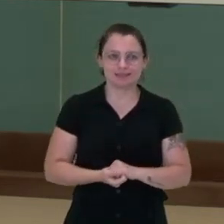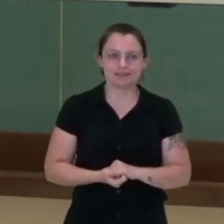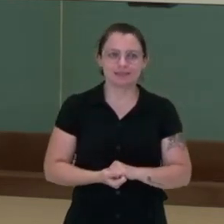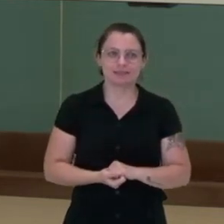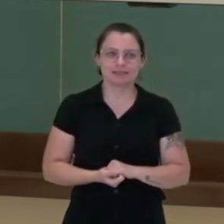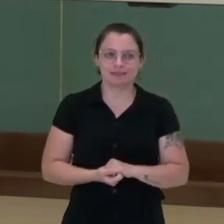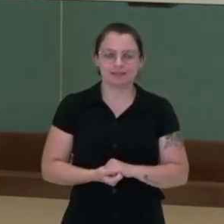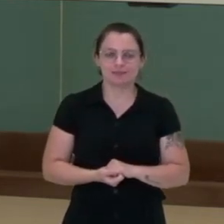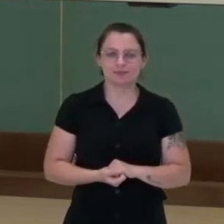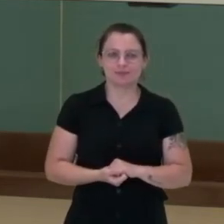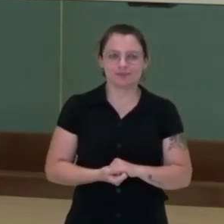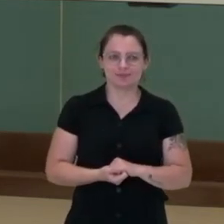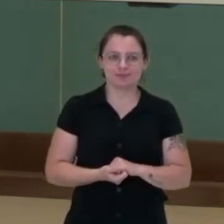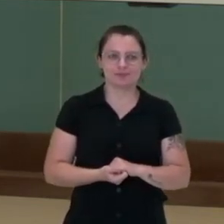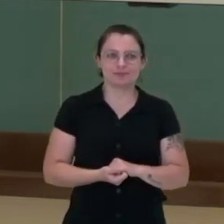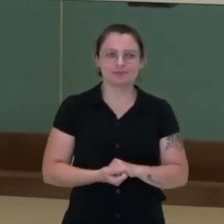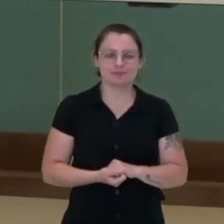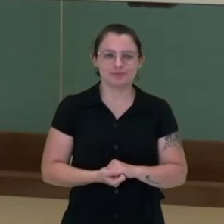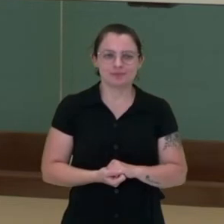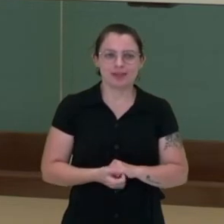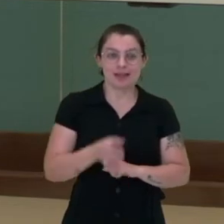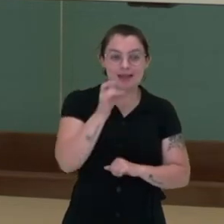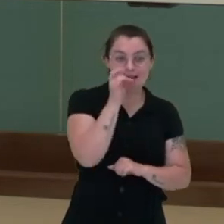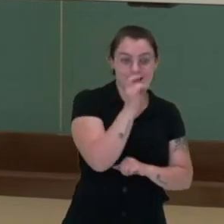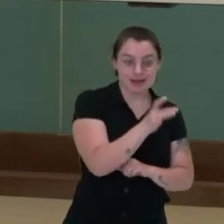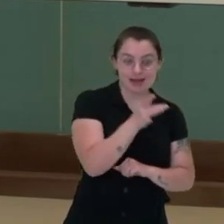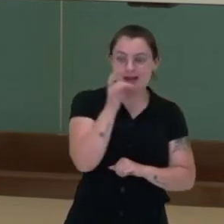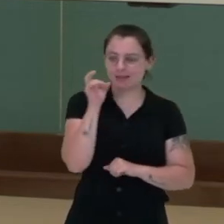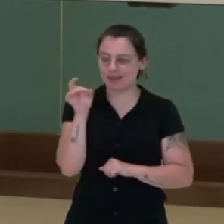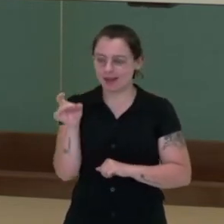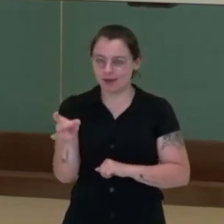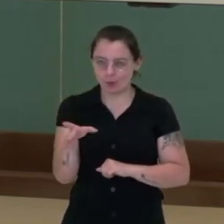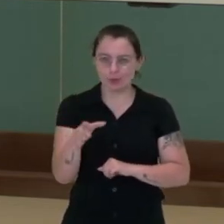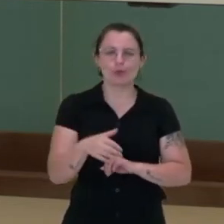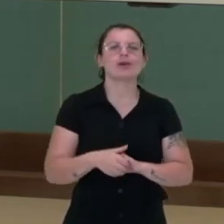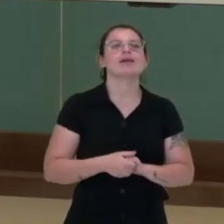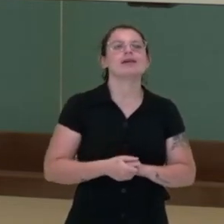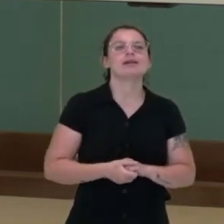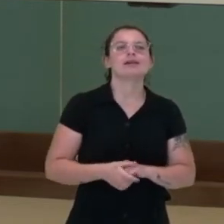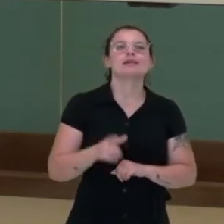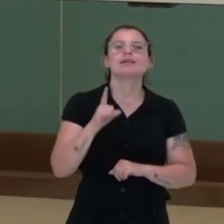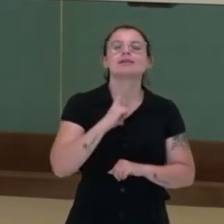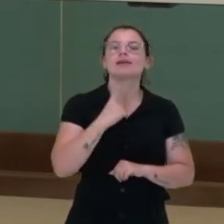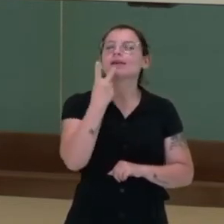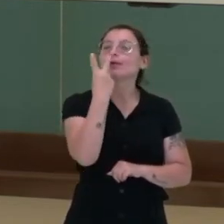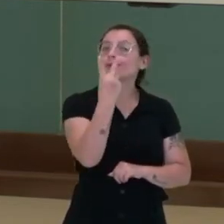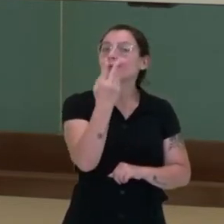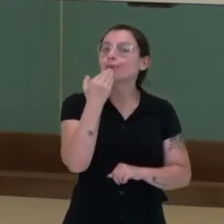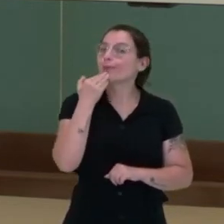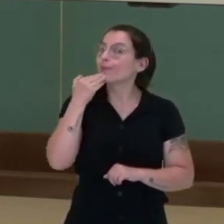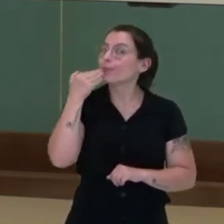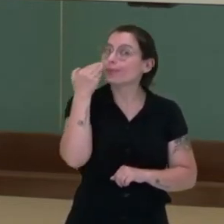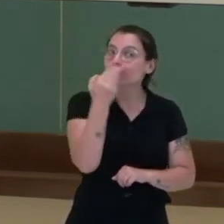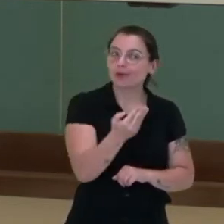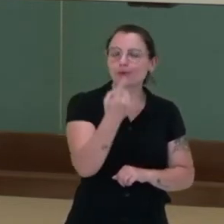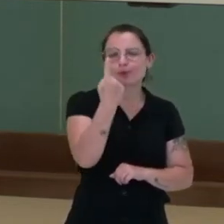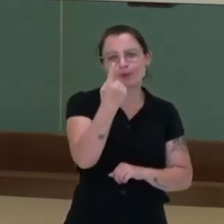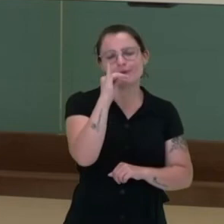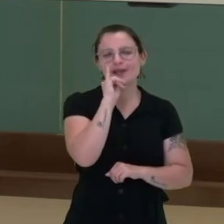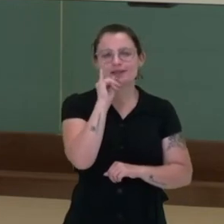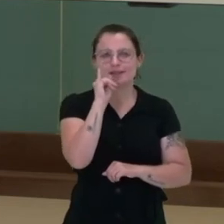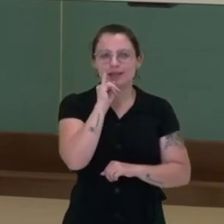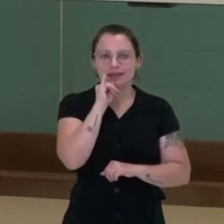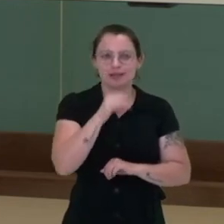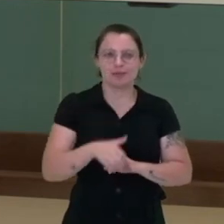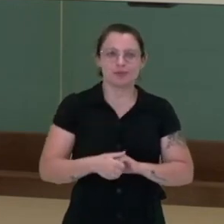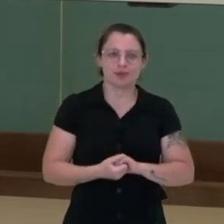vê por inteiro. Cada um desses níveis vai ser solicitado um exemplo. Então, se você vai fazer